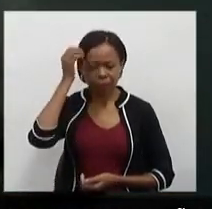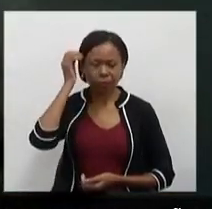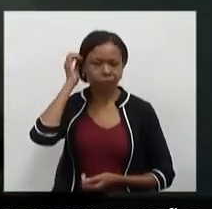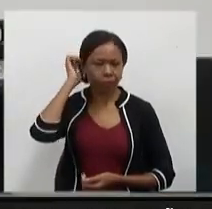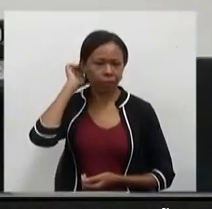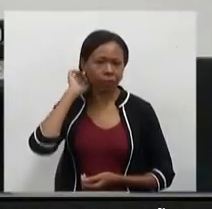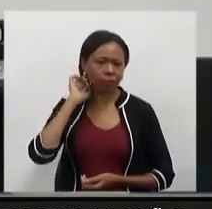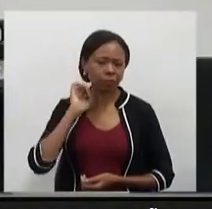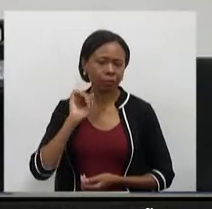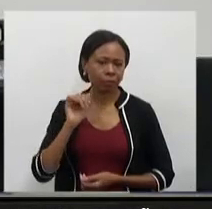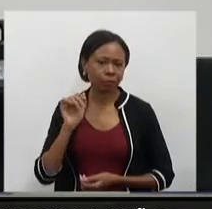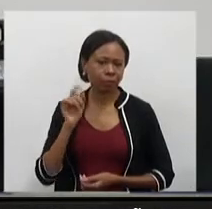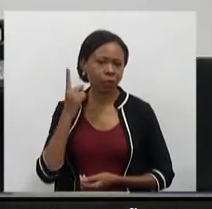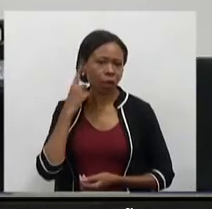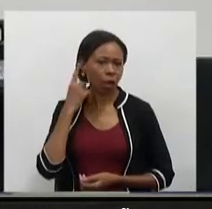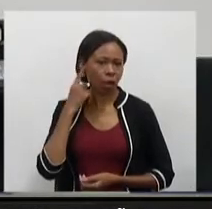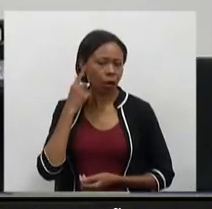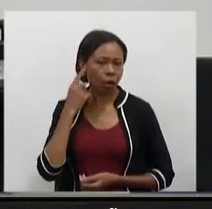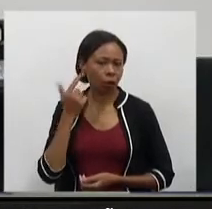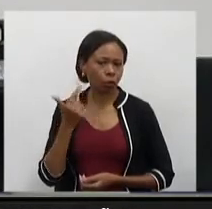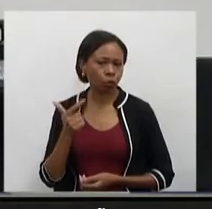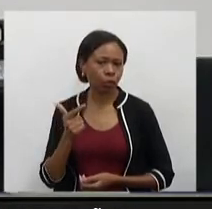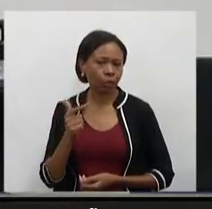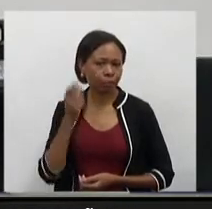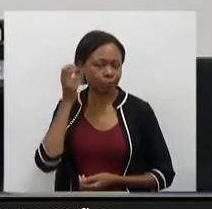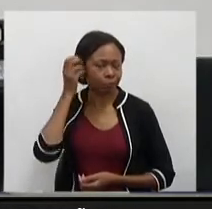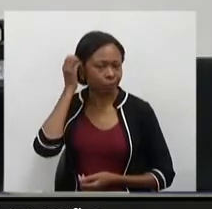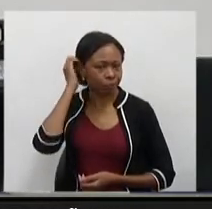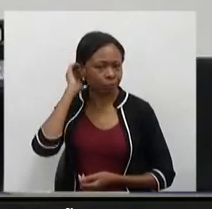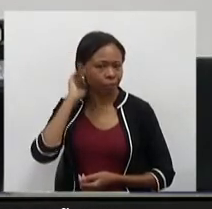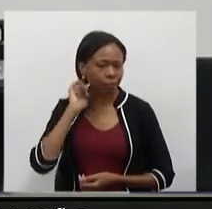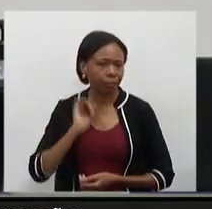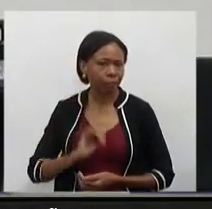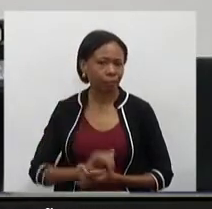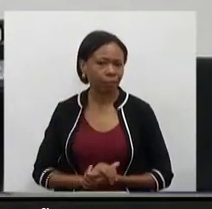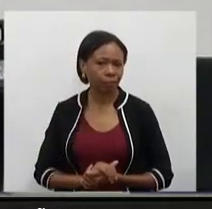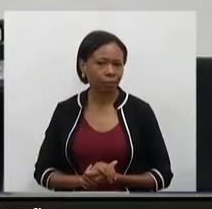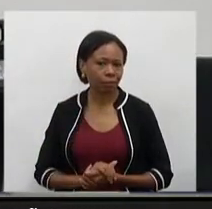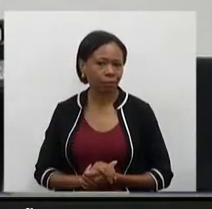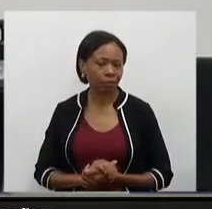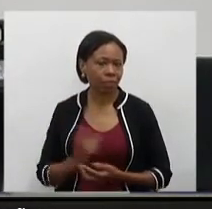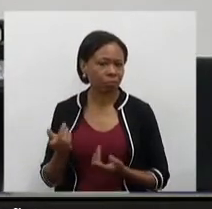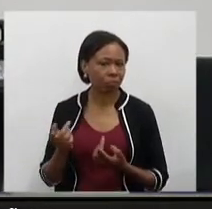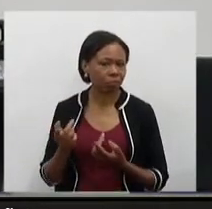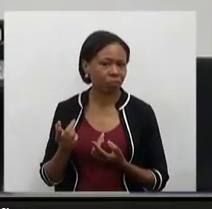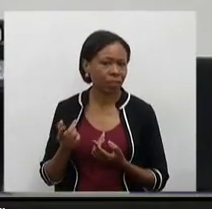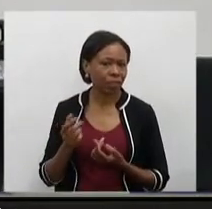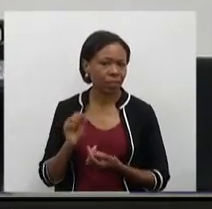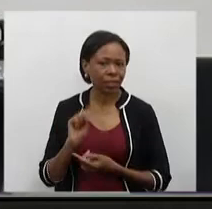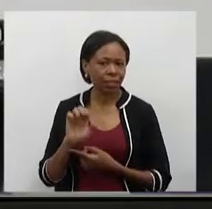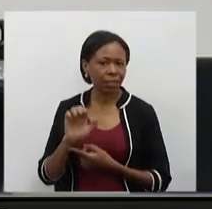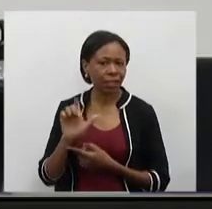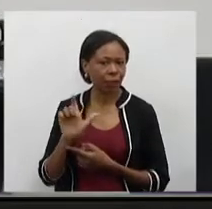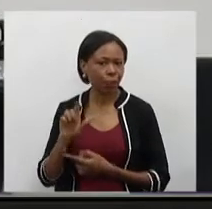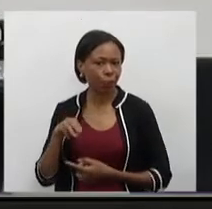Você está sem o áudio, Selma. Você está sem o áudio. Deve ter esbarrado aí, Selma.